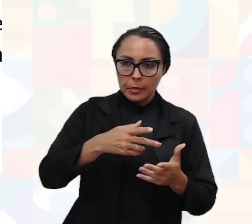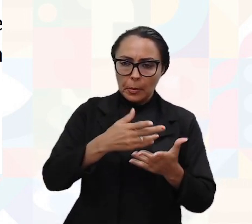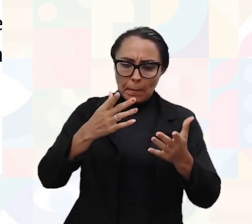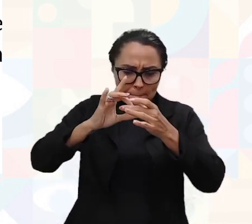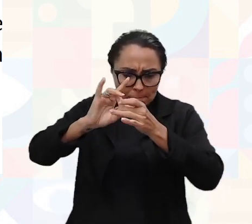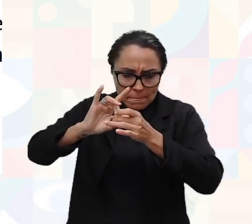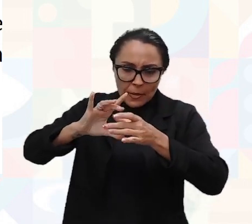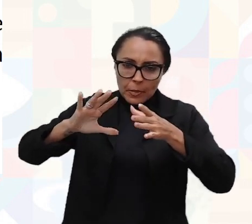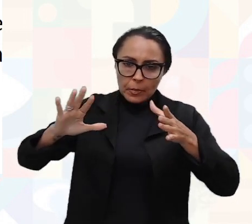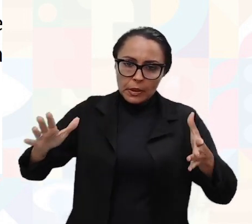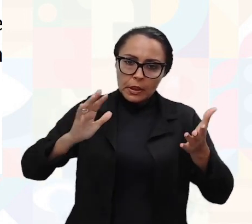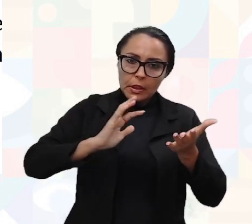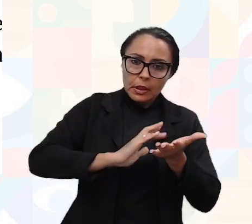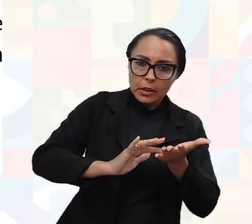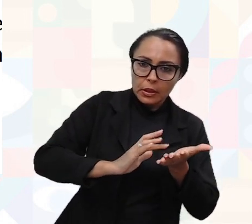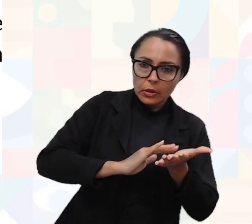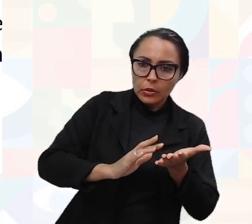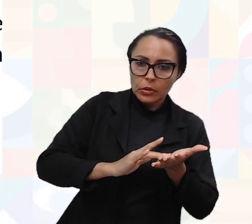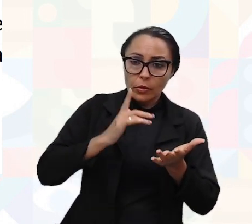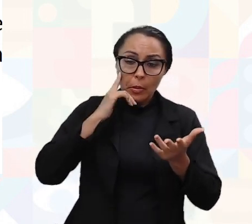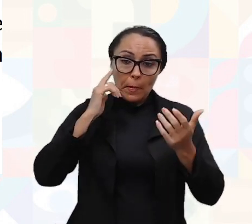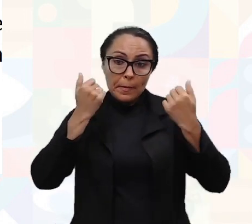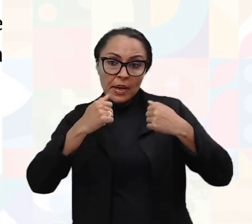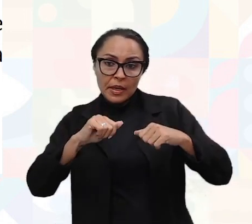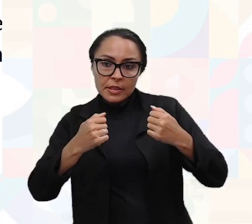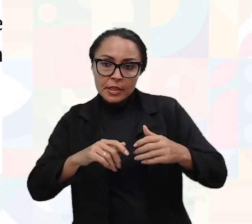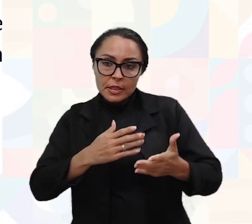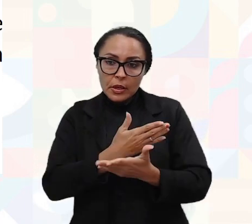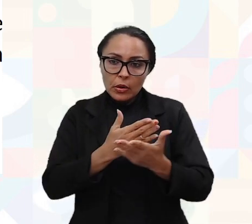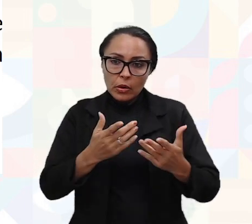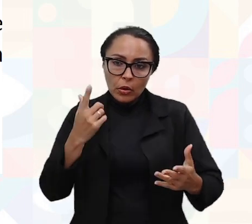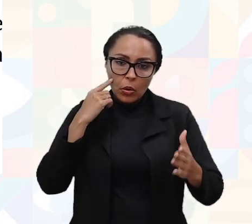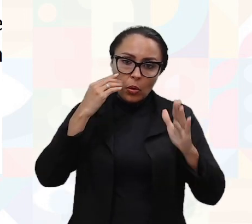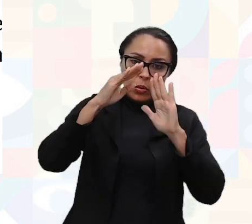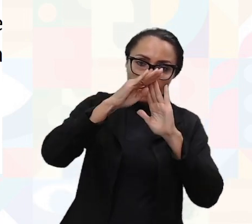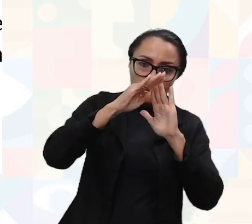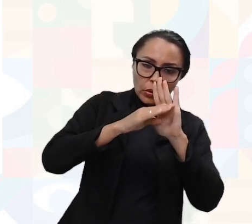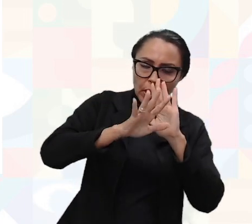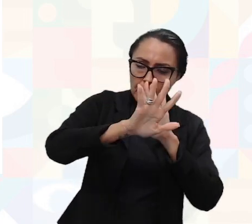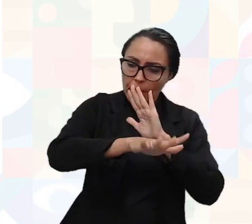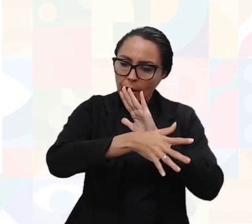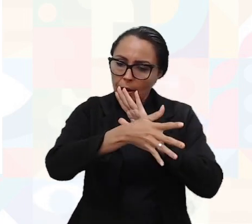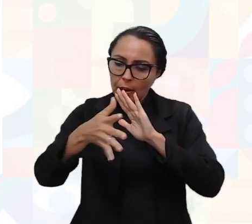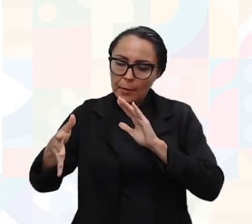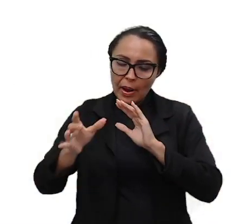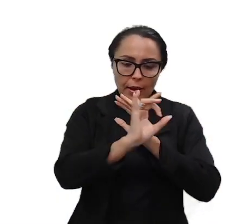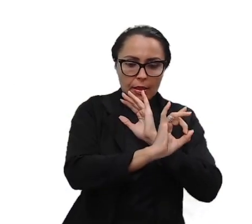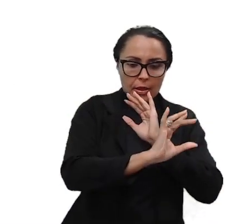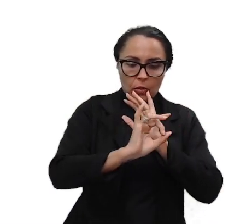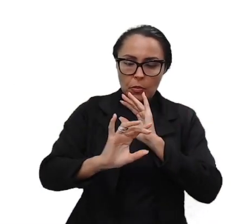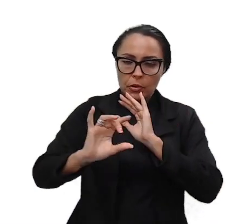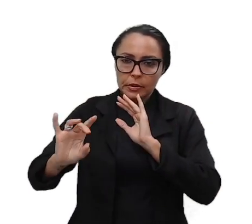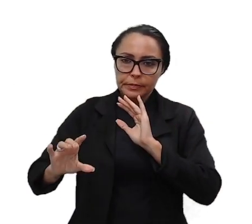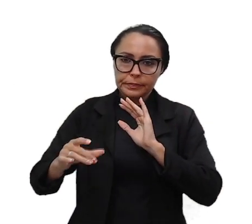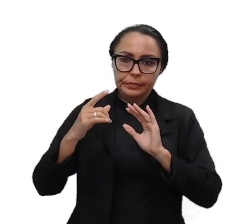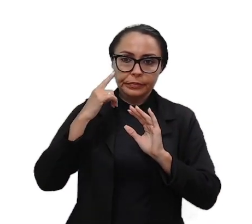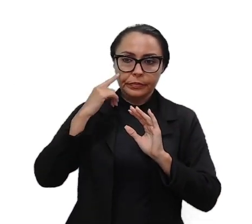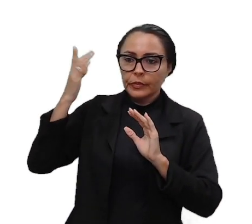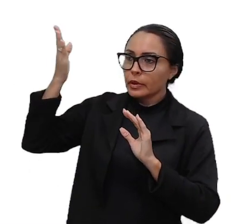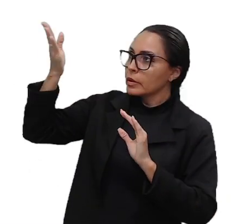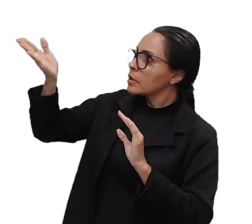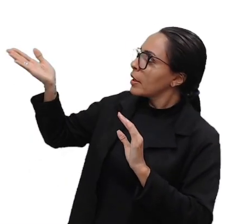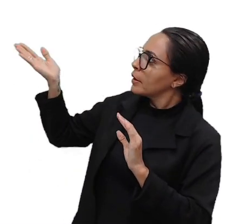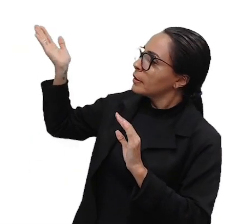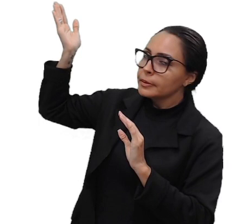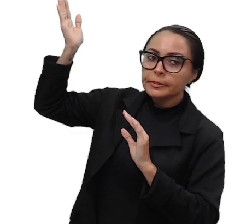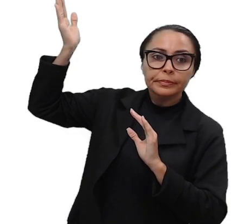permite que ele calcule de forma precisa o volume necessário e o cronograma para cada componente. Aqui está a lógica da estruturação